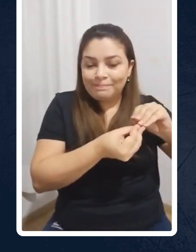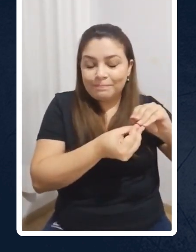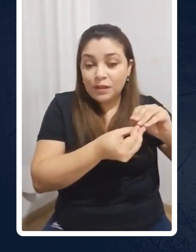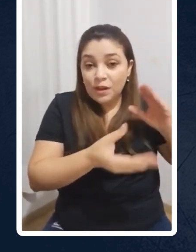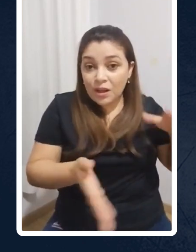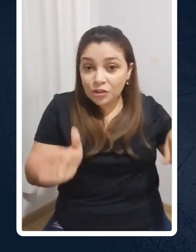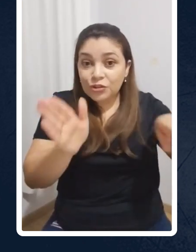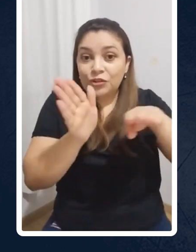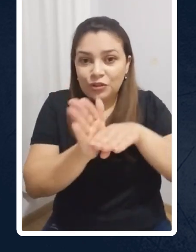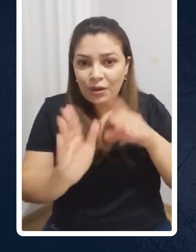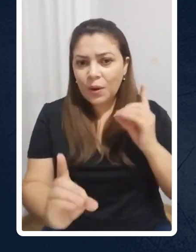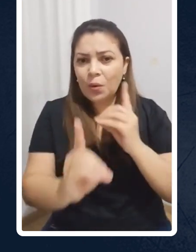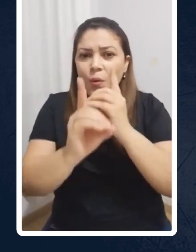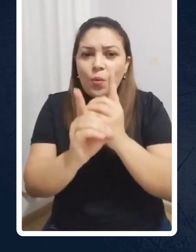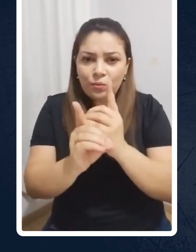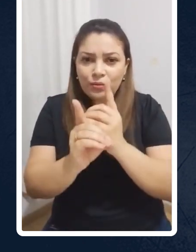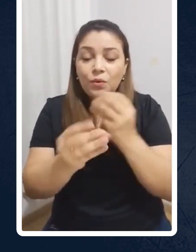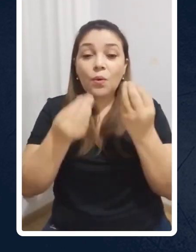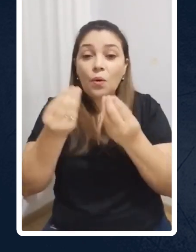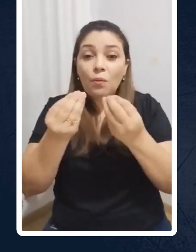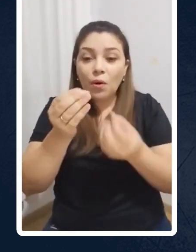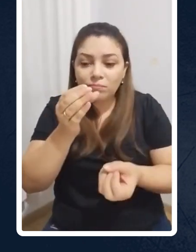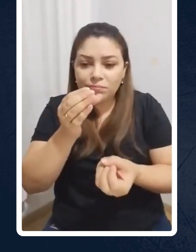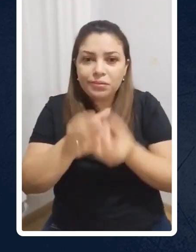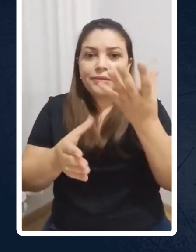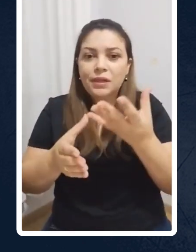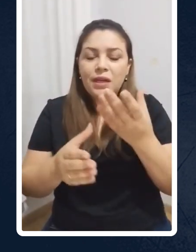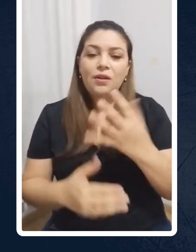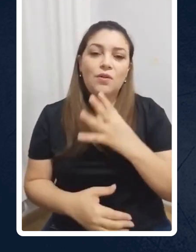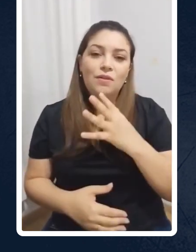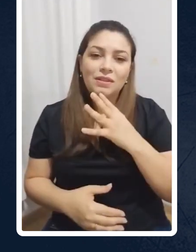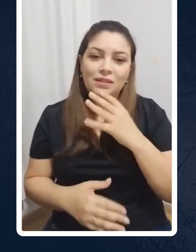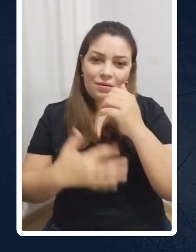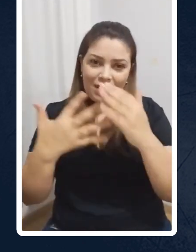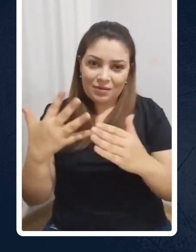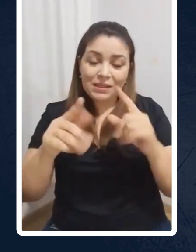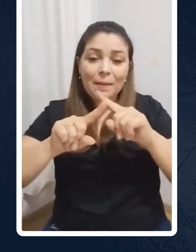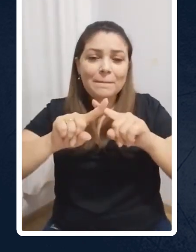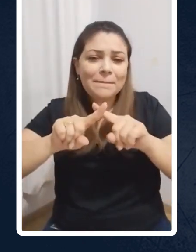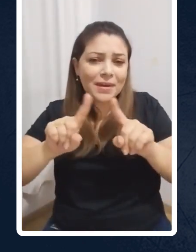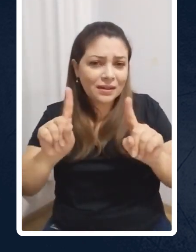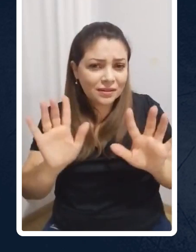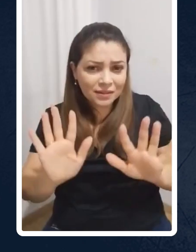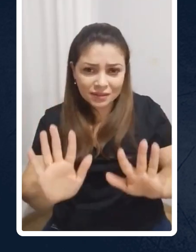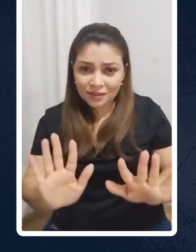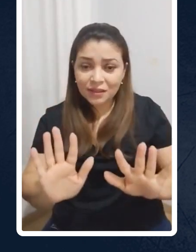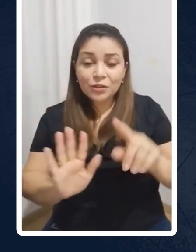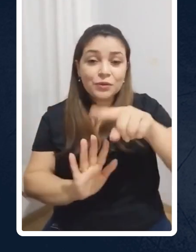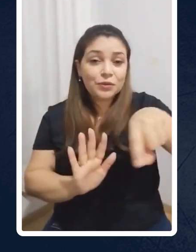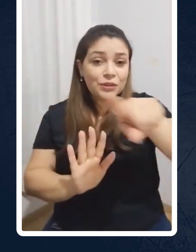certo? Mas vocês têm a liberdade, obviamente, e os instrumentos para encaminhar todas as